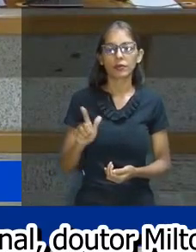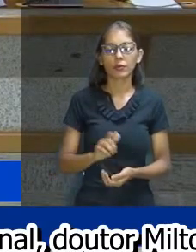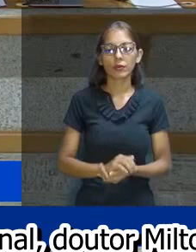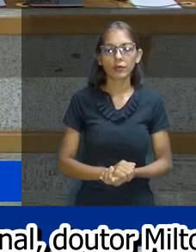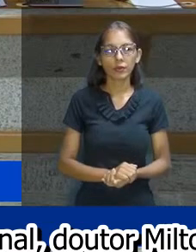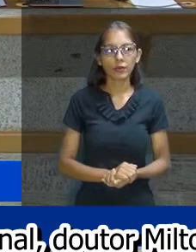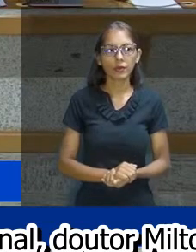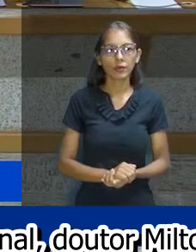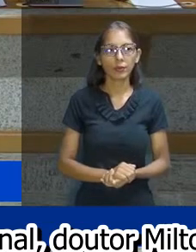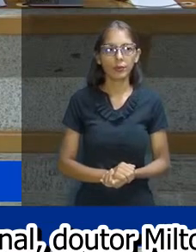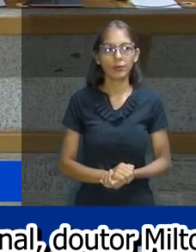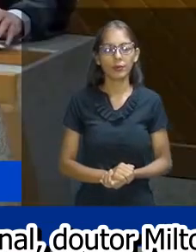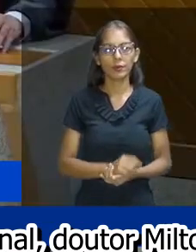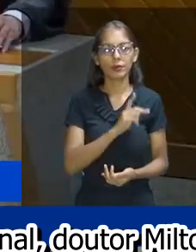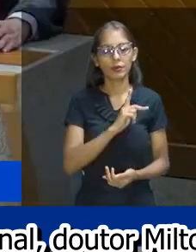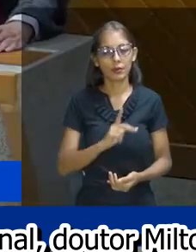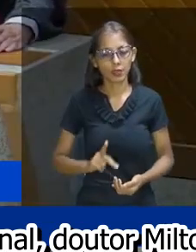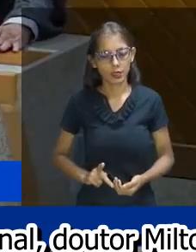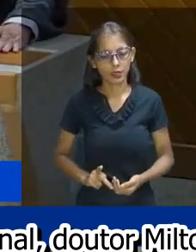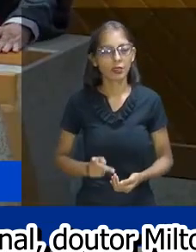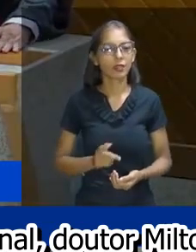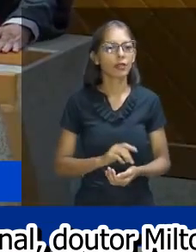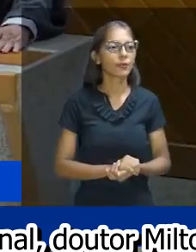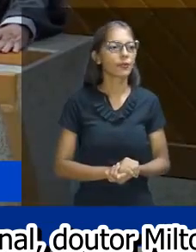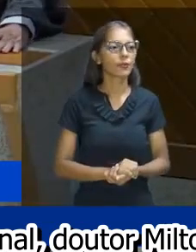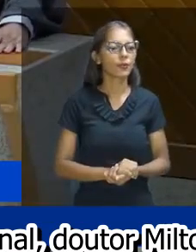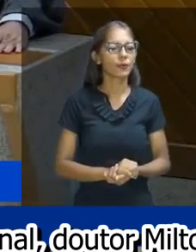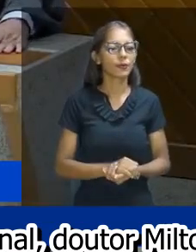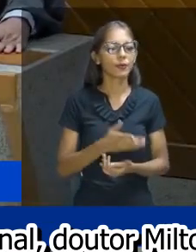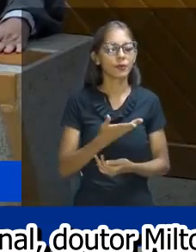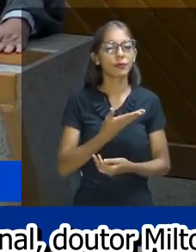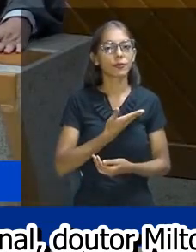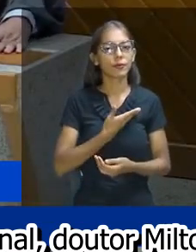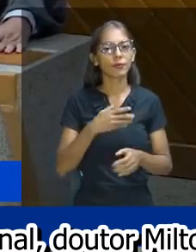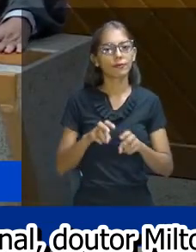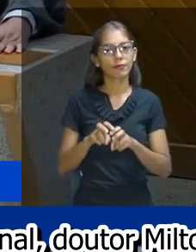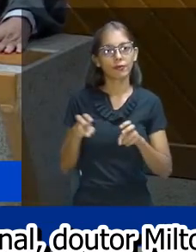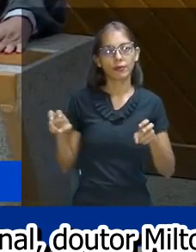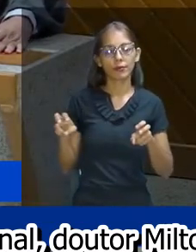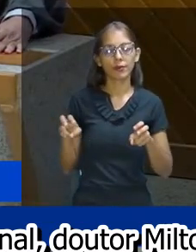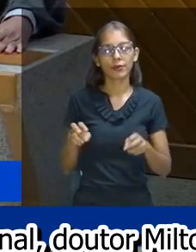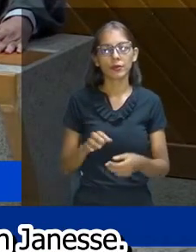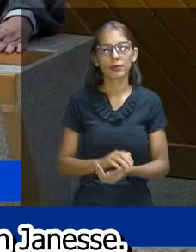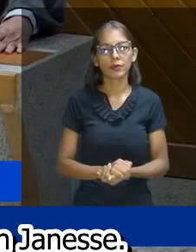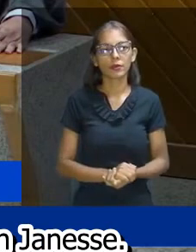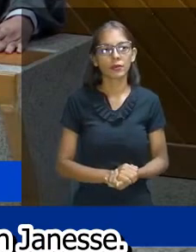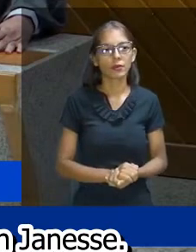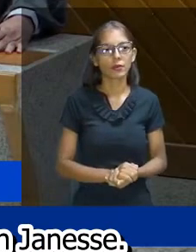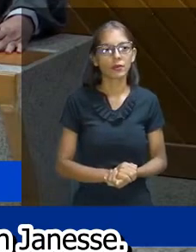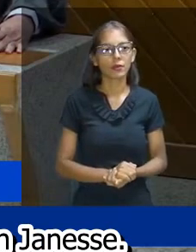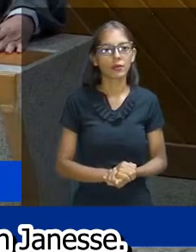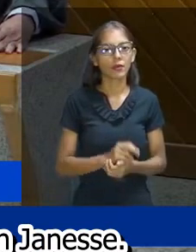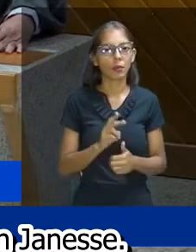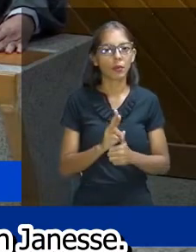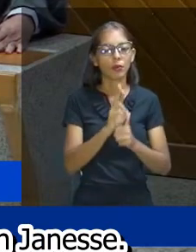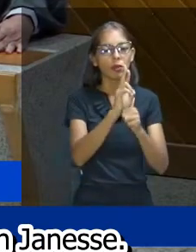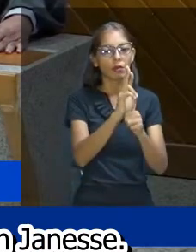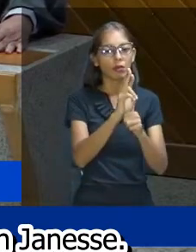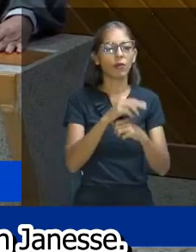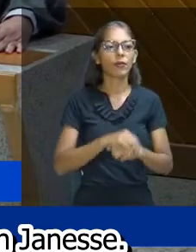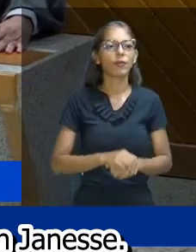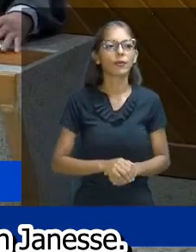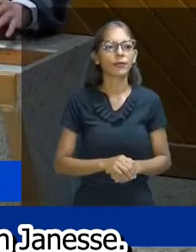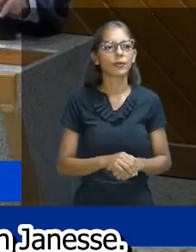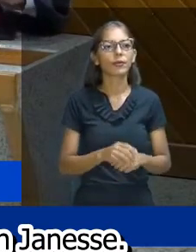Senhor presidente, eminentes pares, doutor procurador regional, doutor Milton, uma vez um prazer sua presença